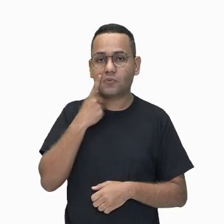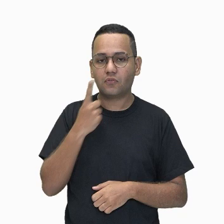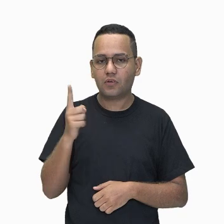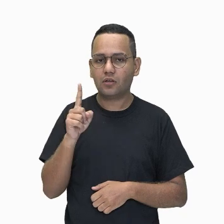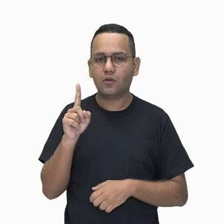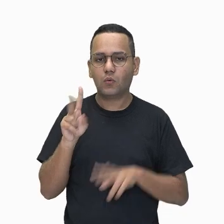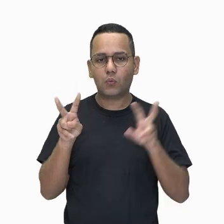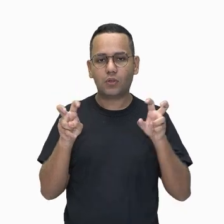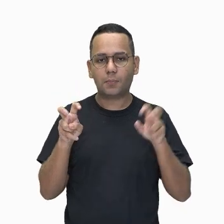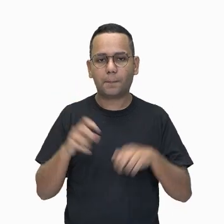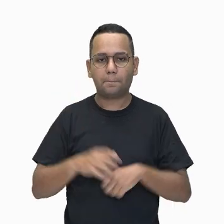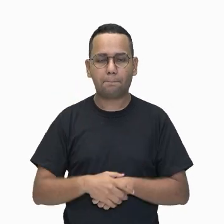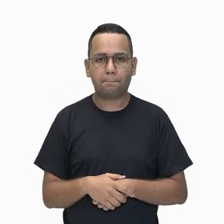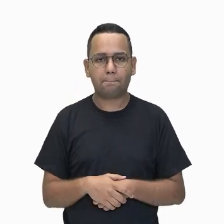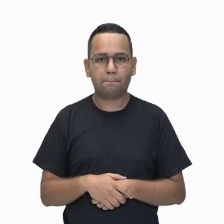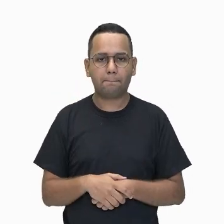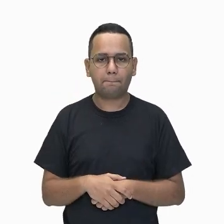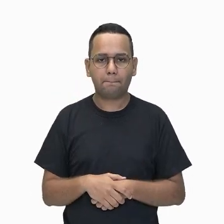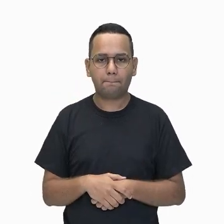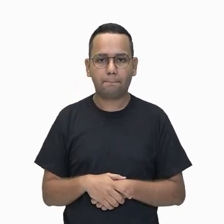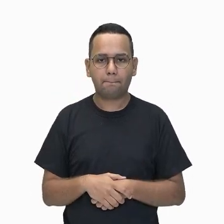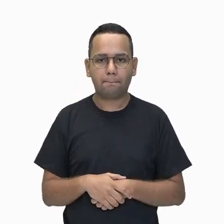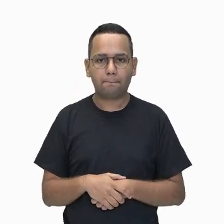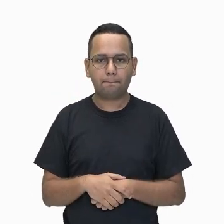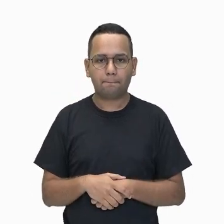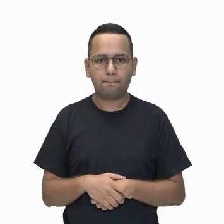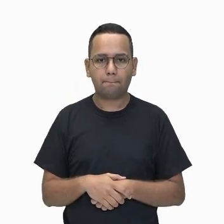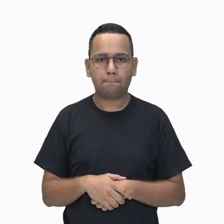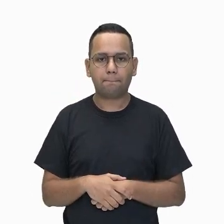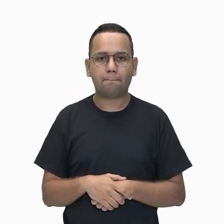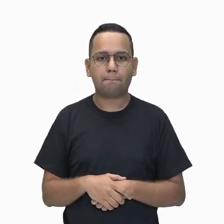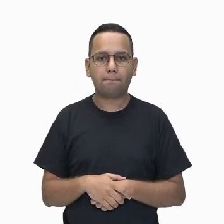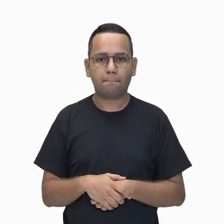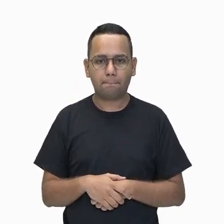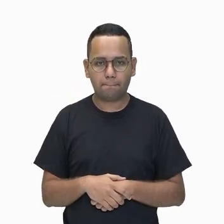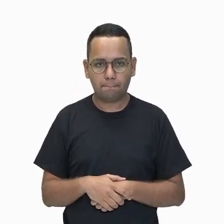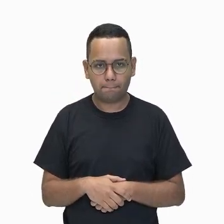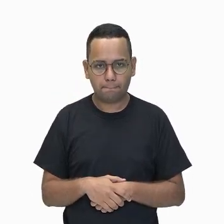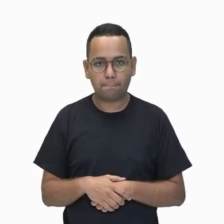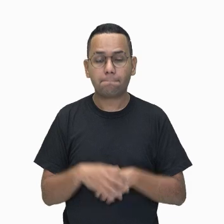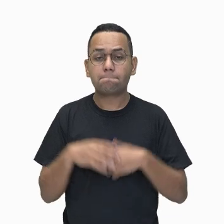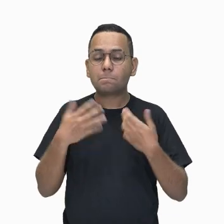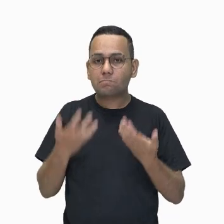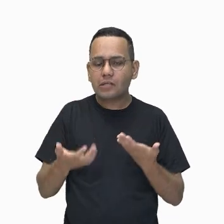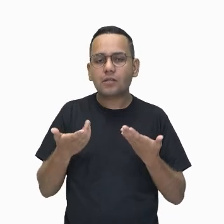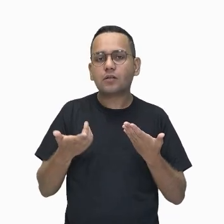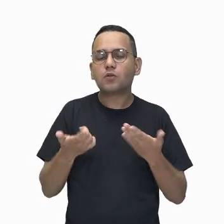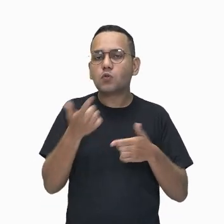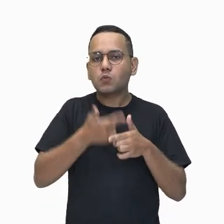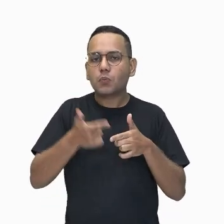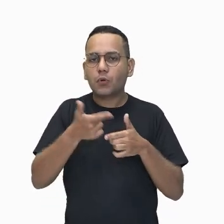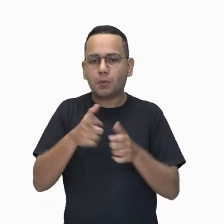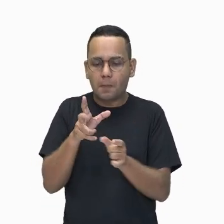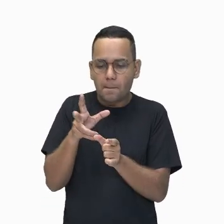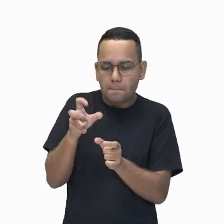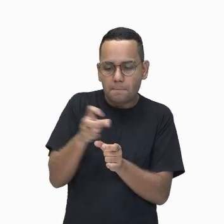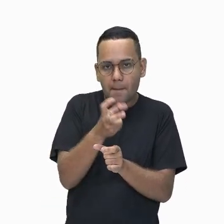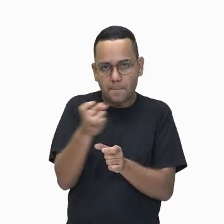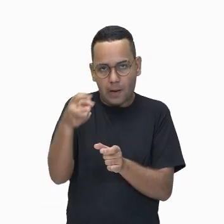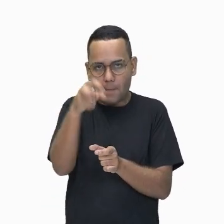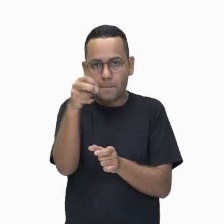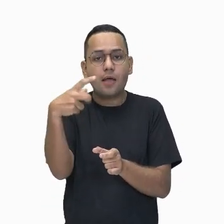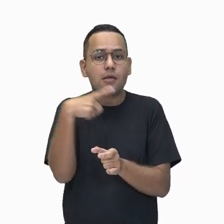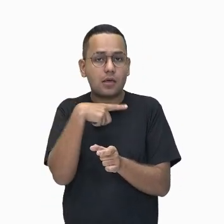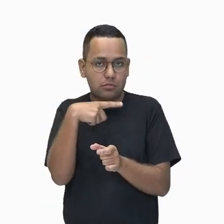aulas, que é o que aparece na cartela para vocês, que diz assim, olha: o acentuamento das curvaturas normais existentes no nosso